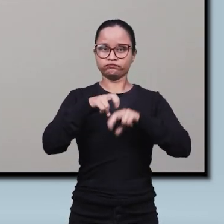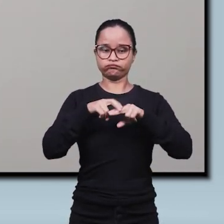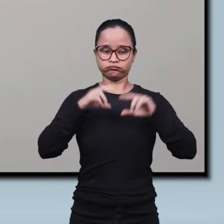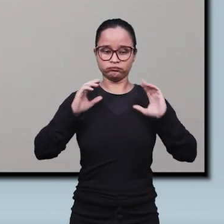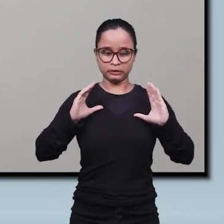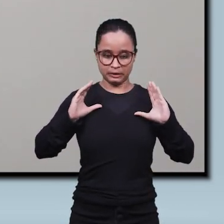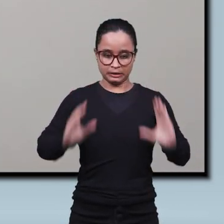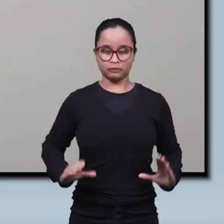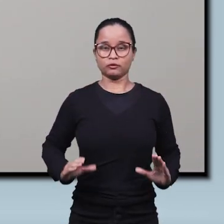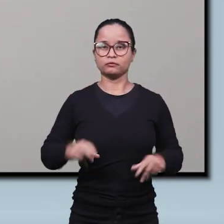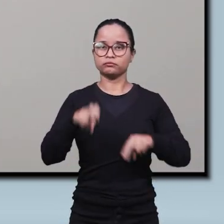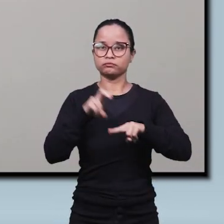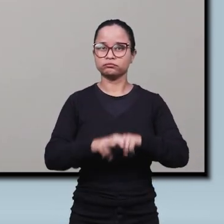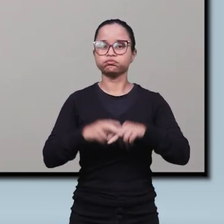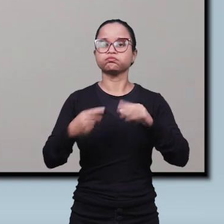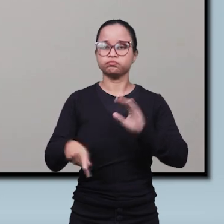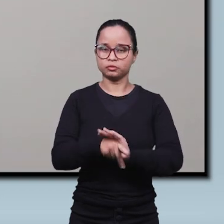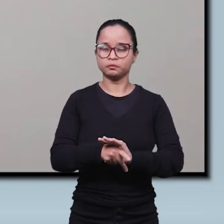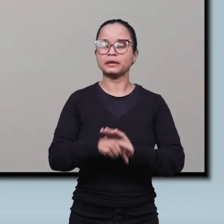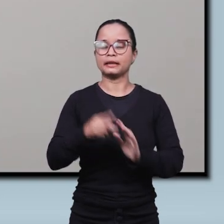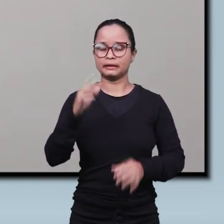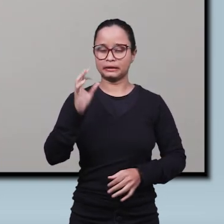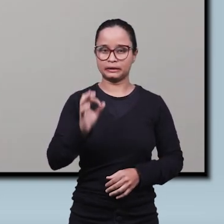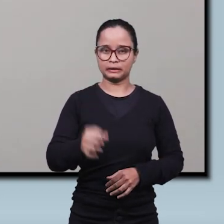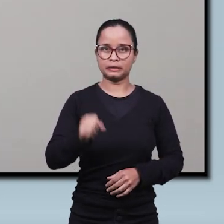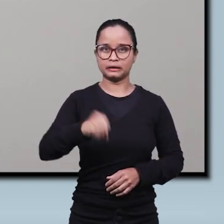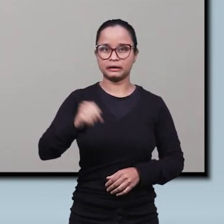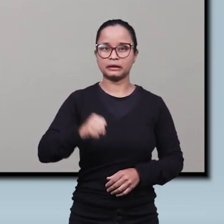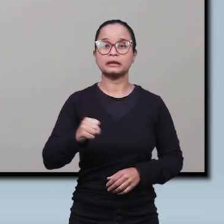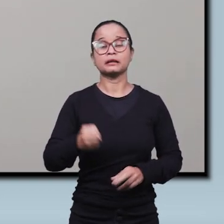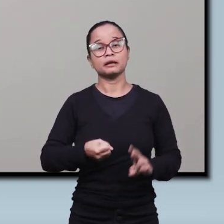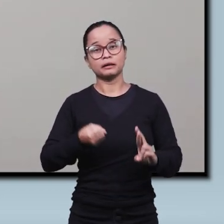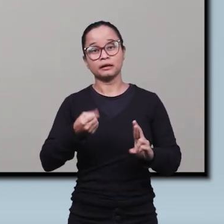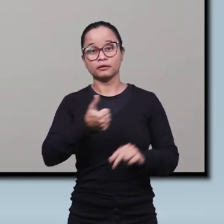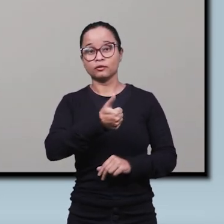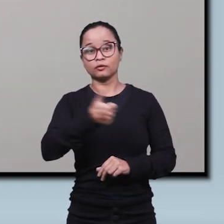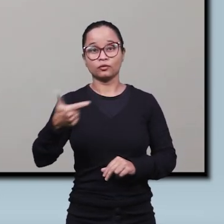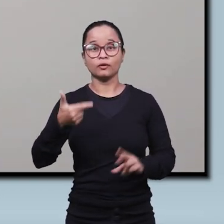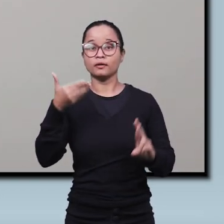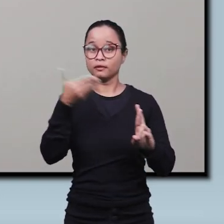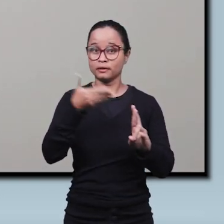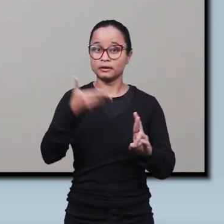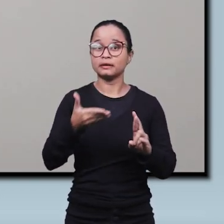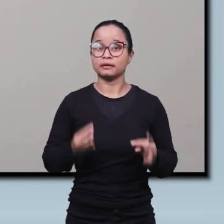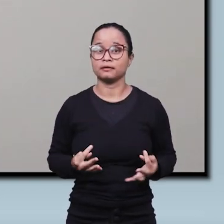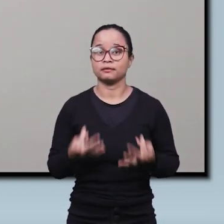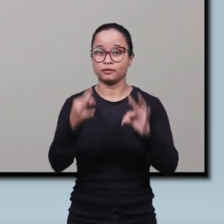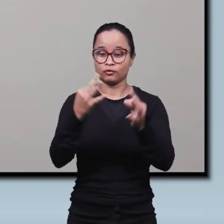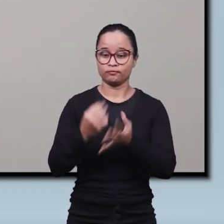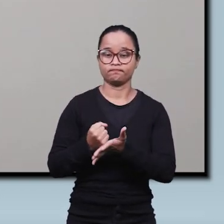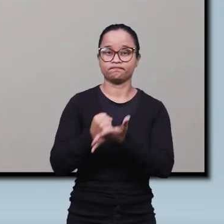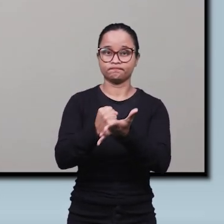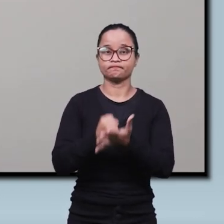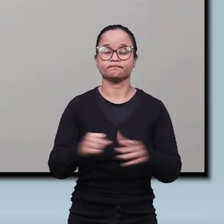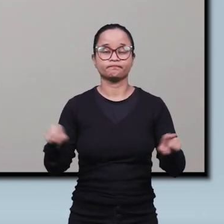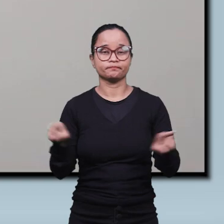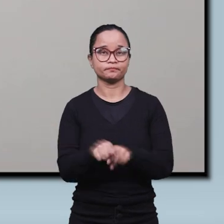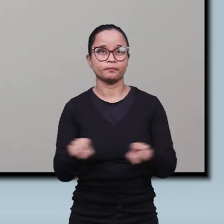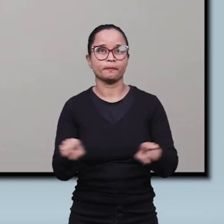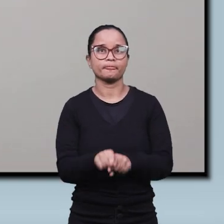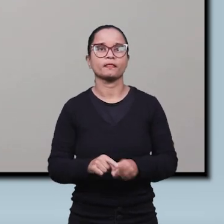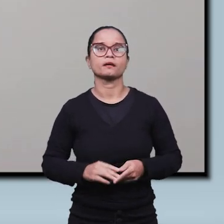fazem parte sim entre as 12 referências das tecnologias assistivas. Também